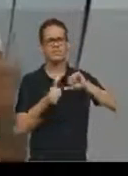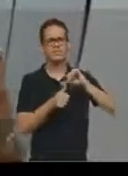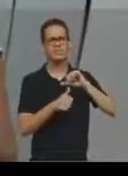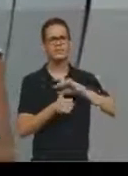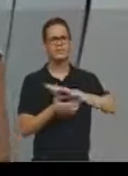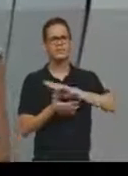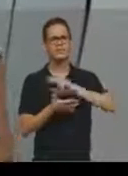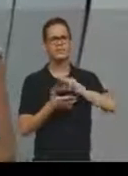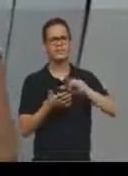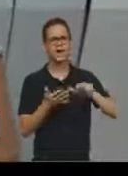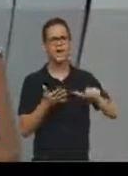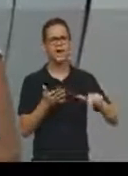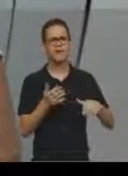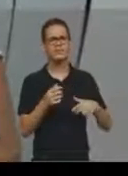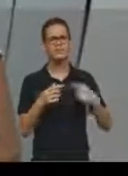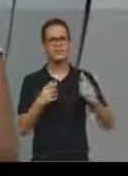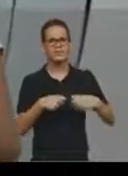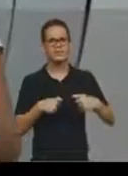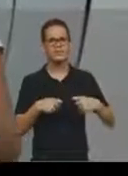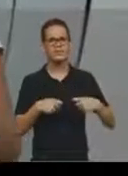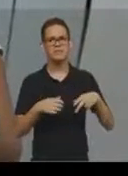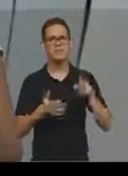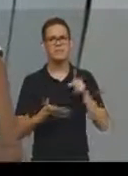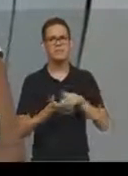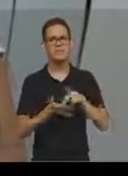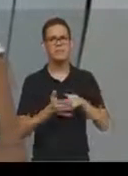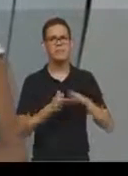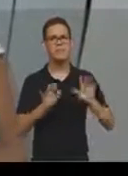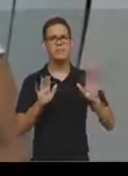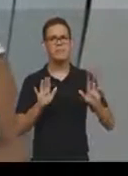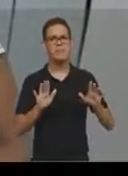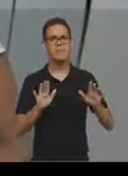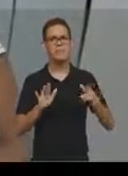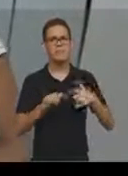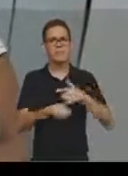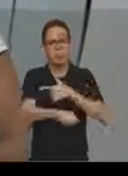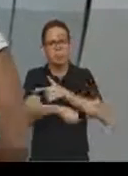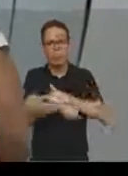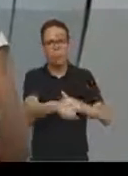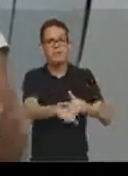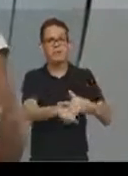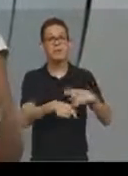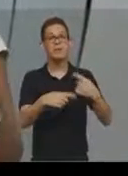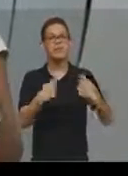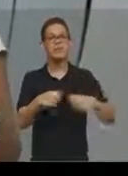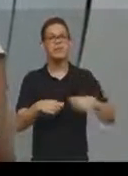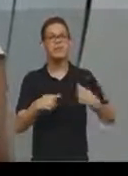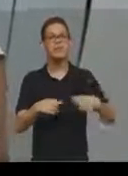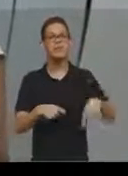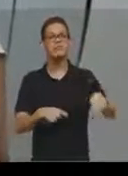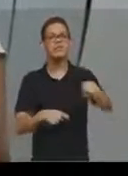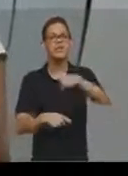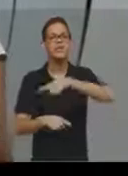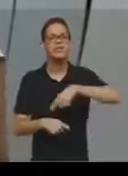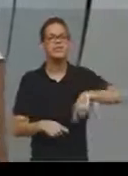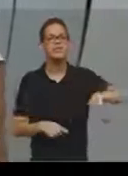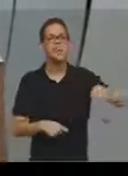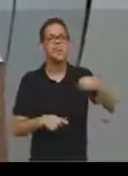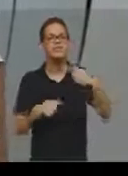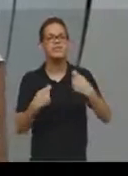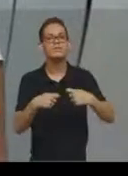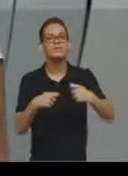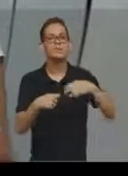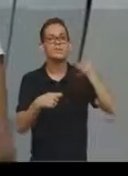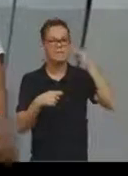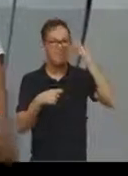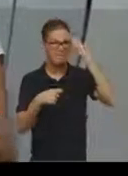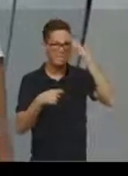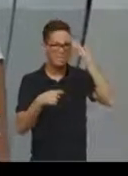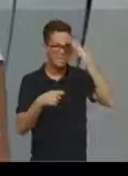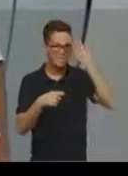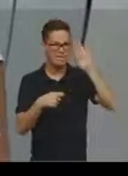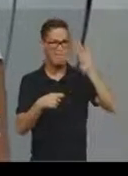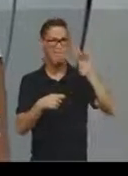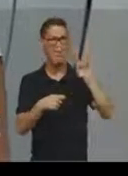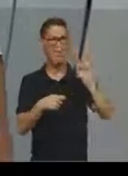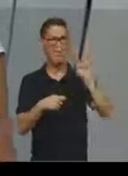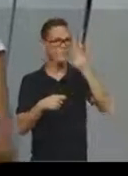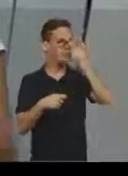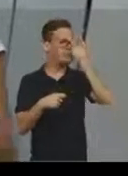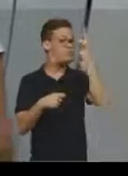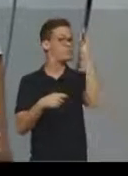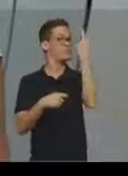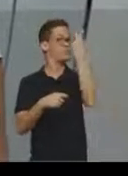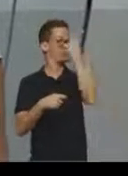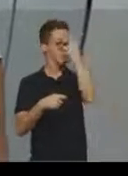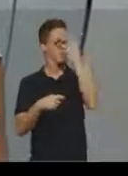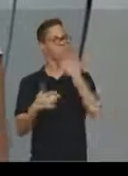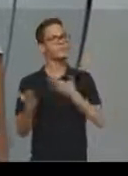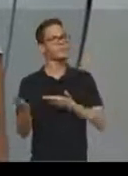mudanças que são estruturais também, mas uma mudança comportamental, né? Essa questão, principalmente a juventude, de assumir o protagonismo,